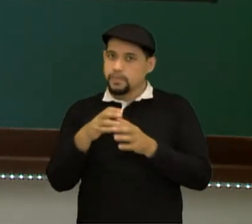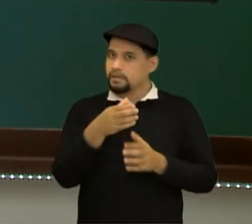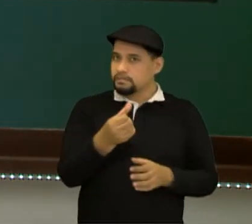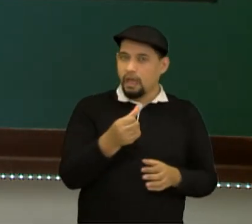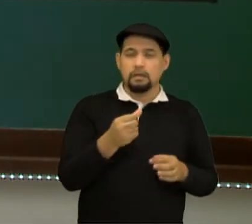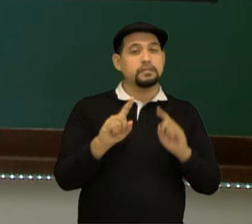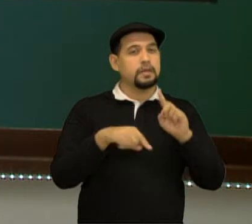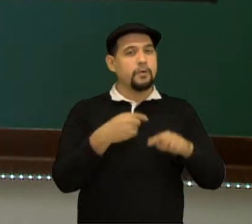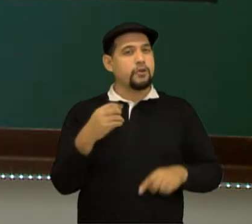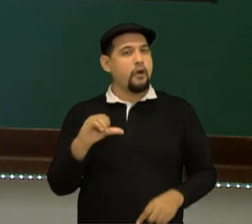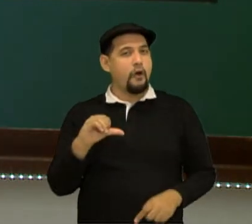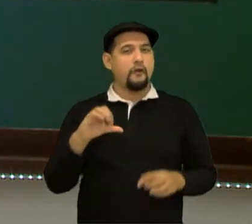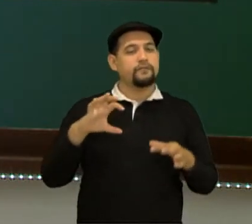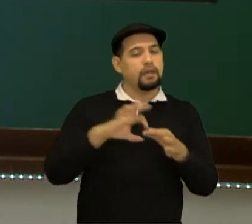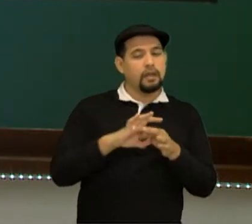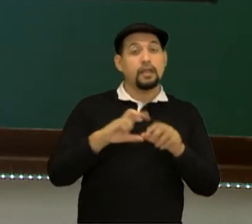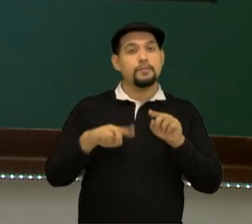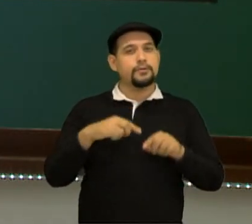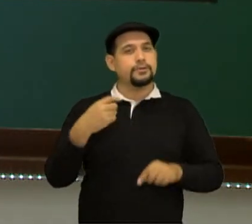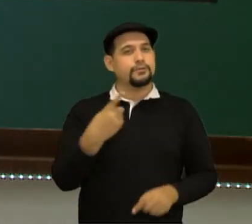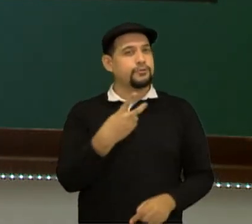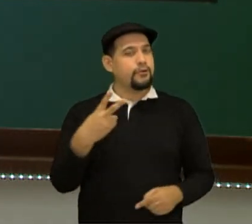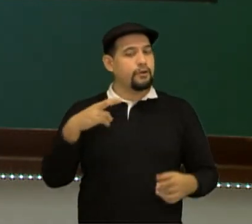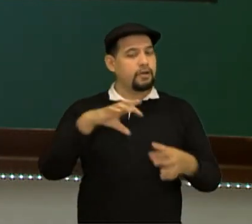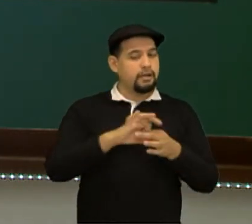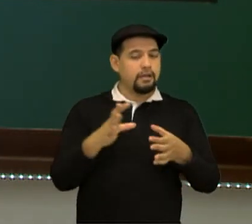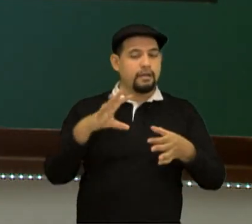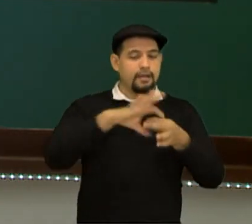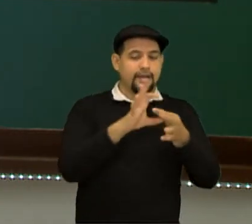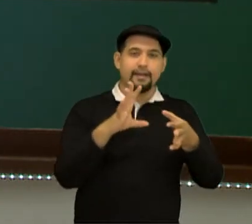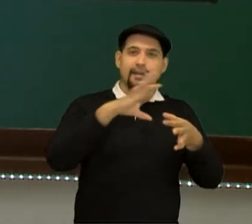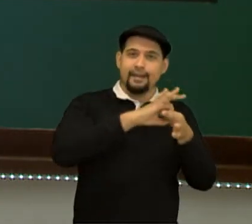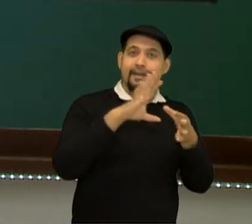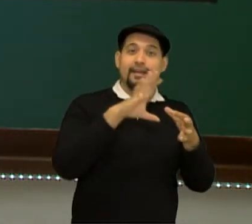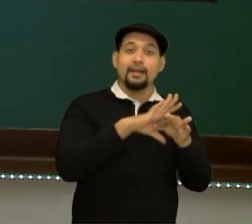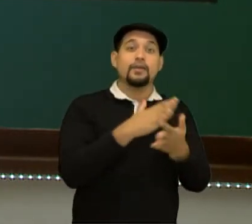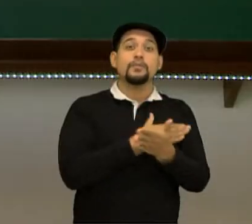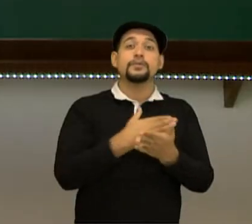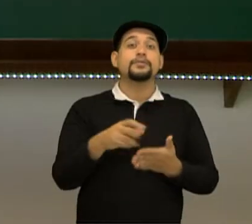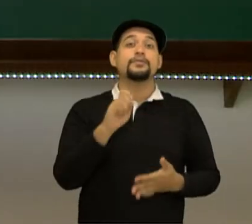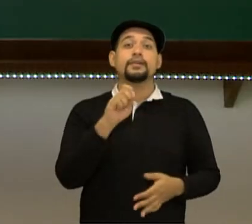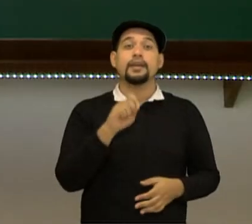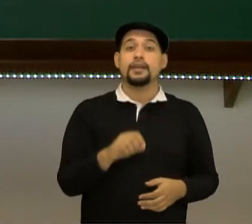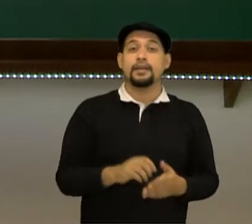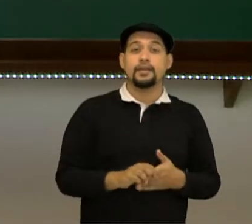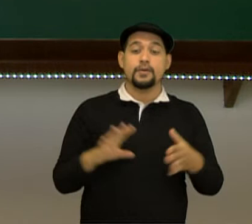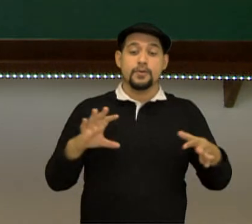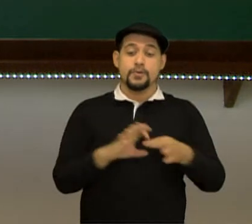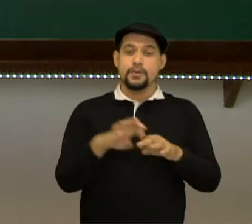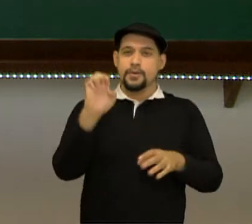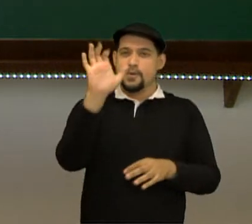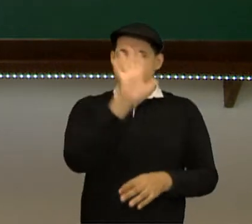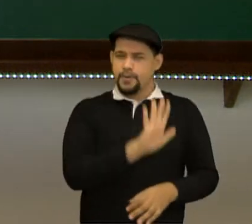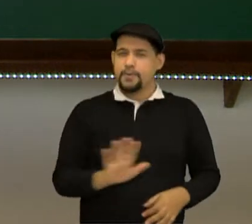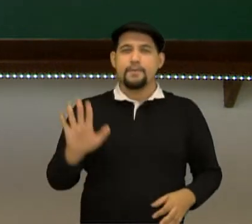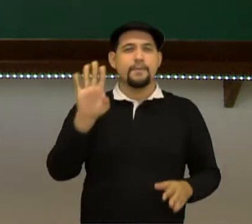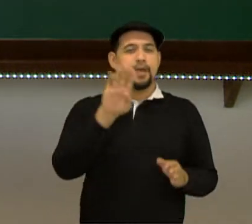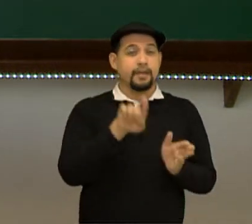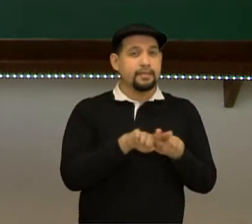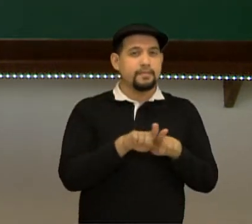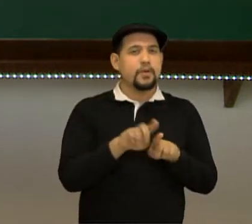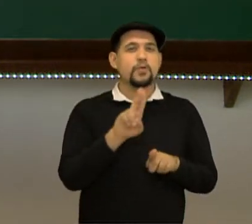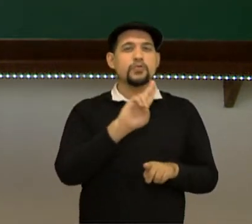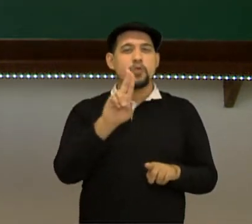seis depois nove depois 12 e isso de origem ao que nós chamamos de União Europeia hoje até nos